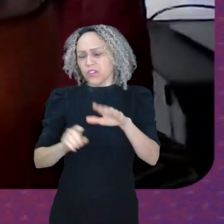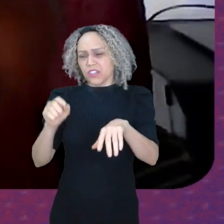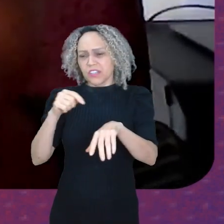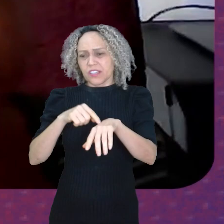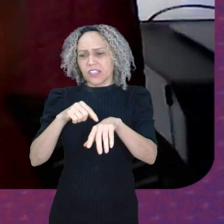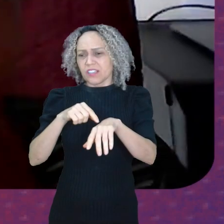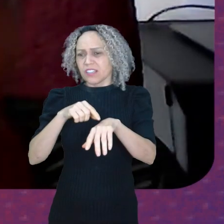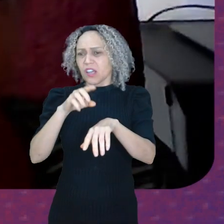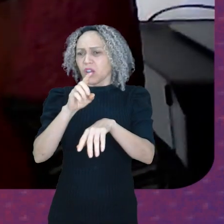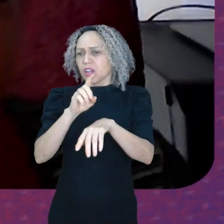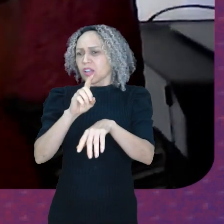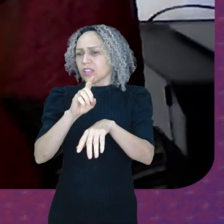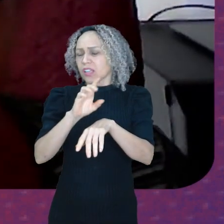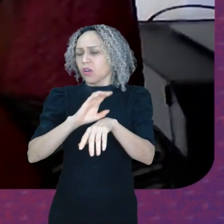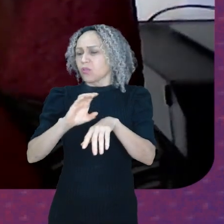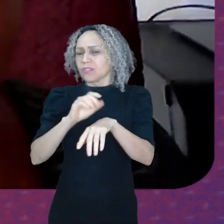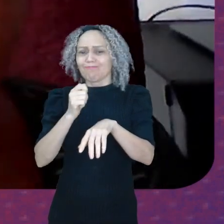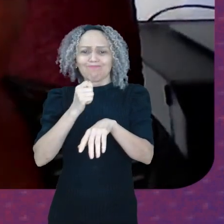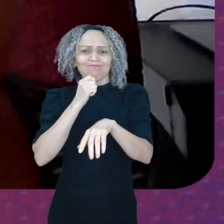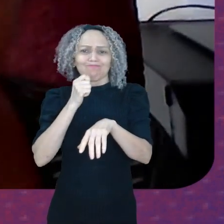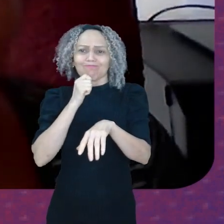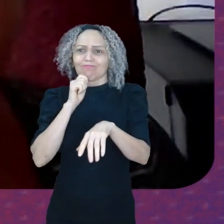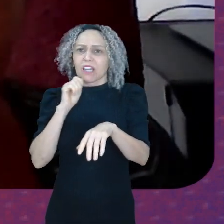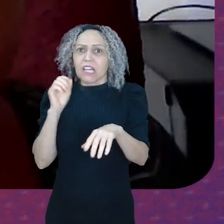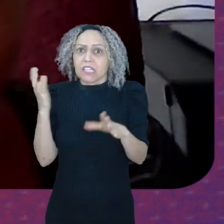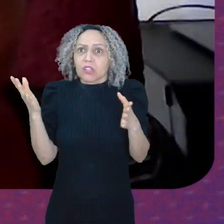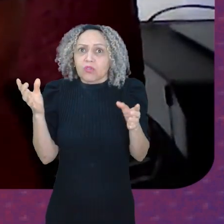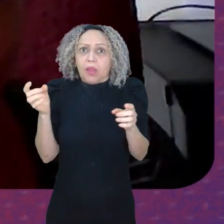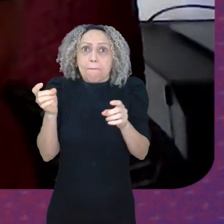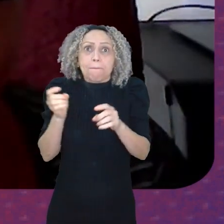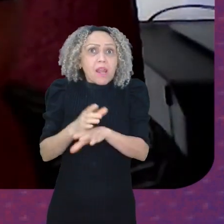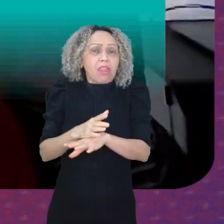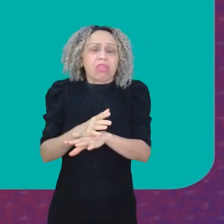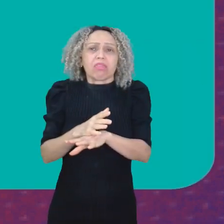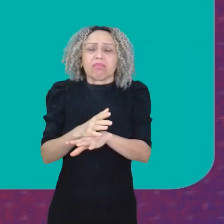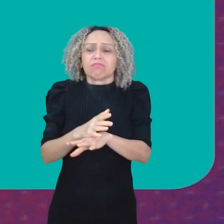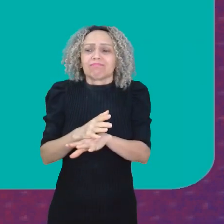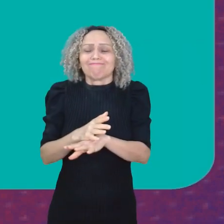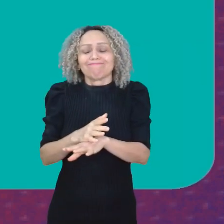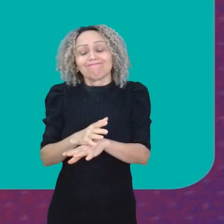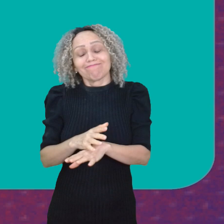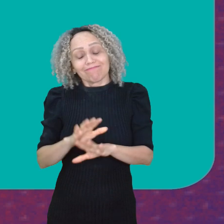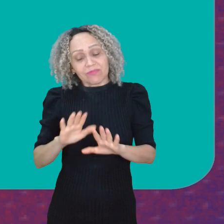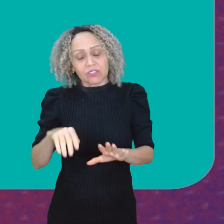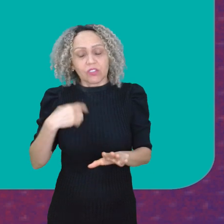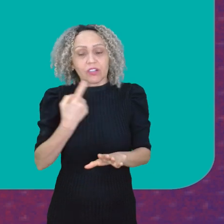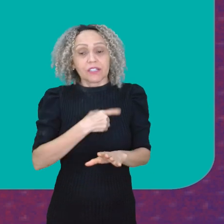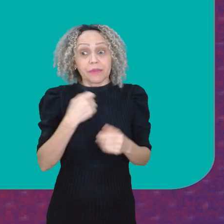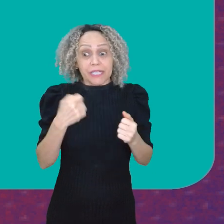aqui e agora. Justamente por isso, a Lei